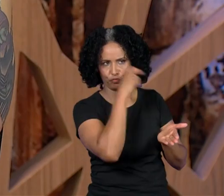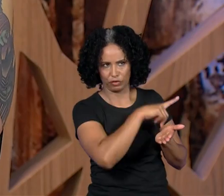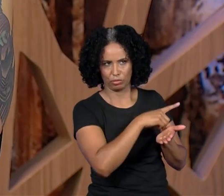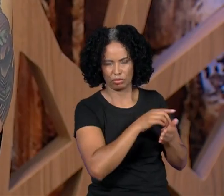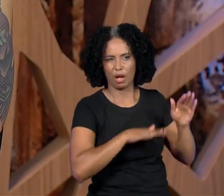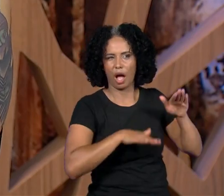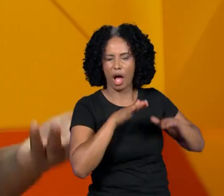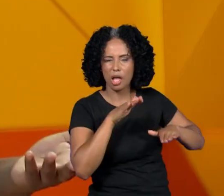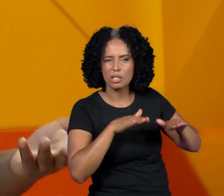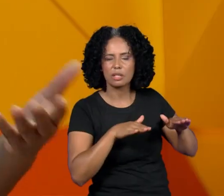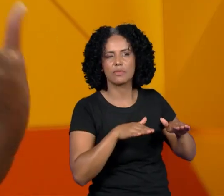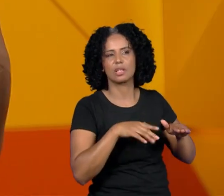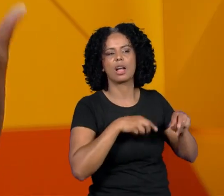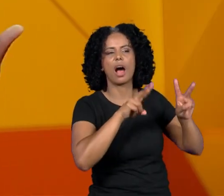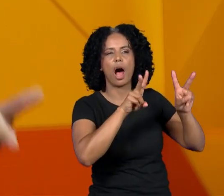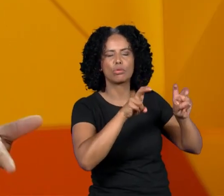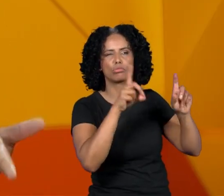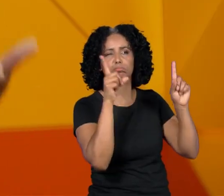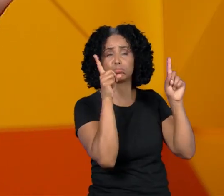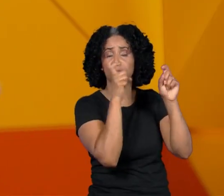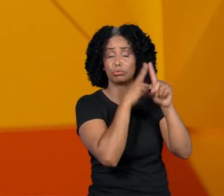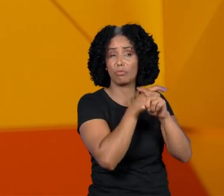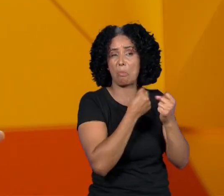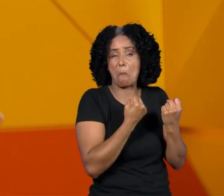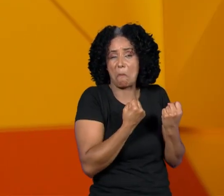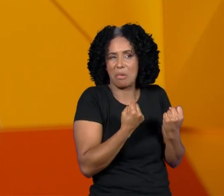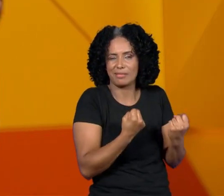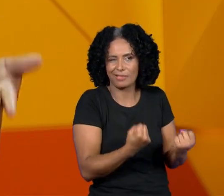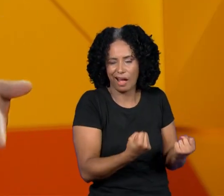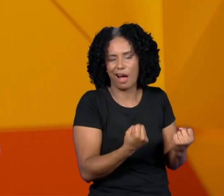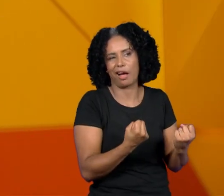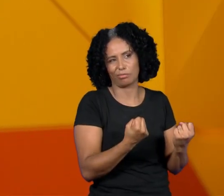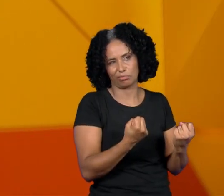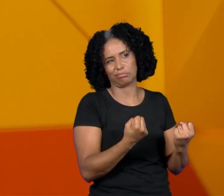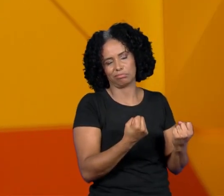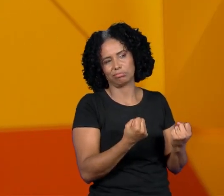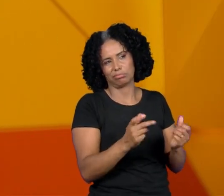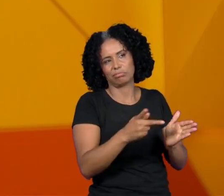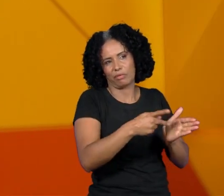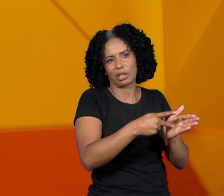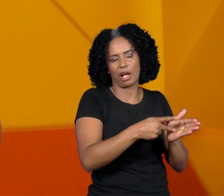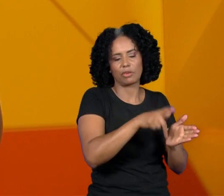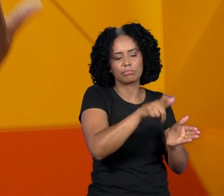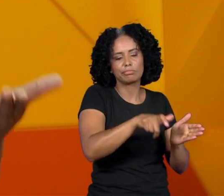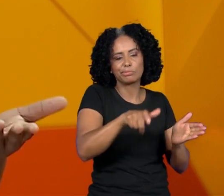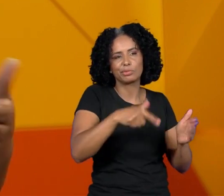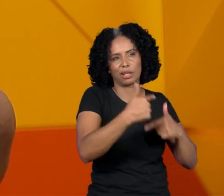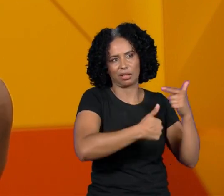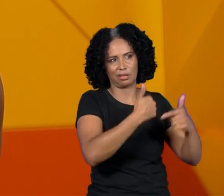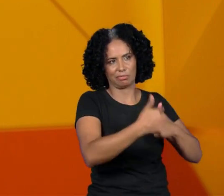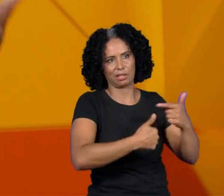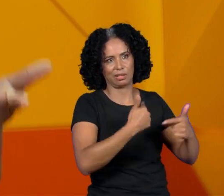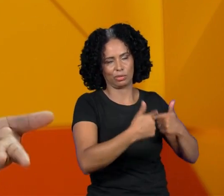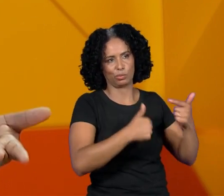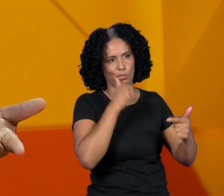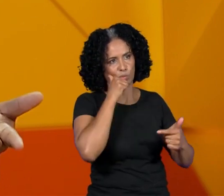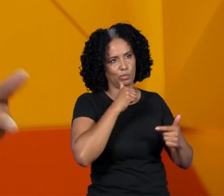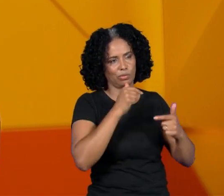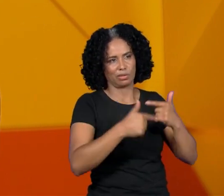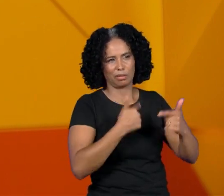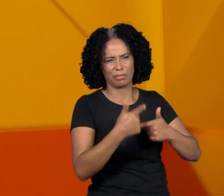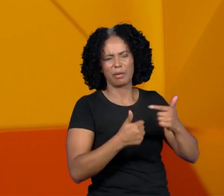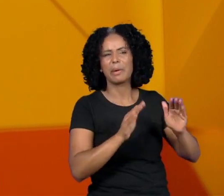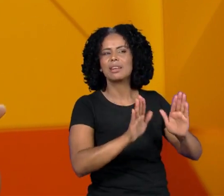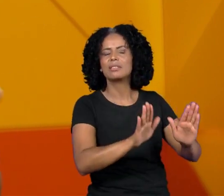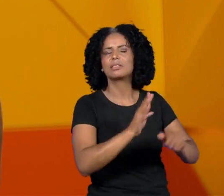são assuntos que trazem, que mexem muito com os funcionários, com as trabalhadoras, mas também tem outras